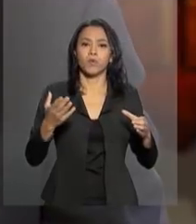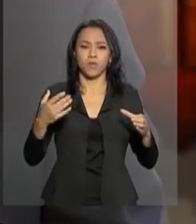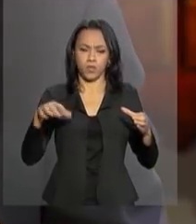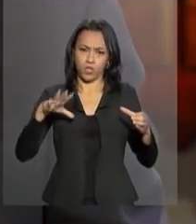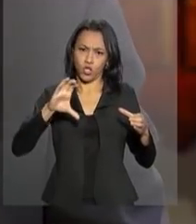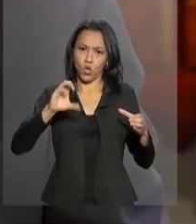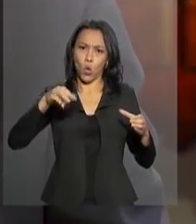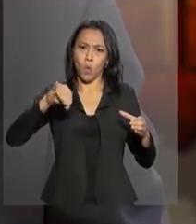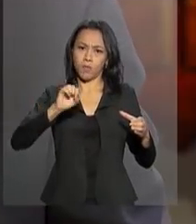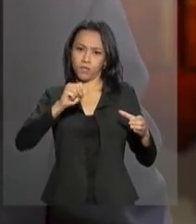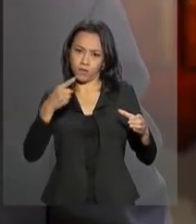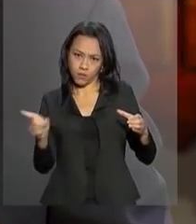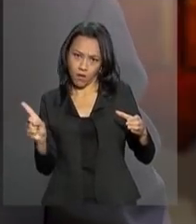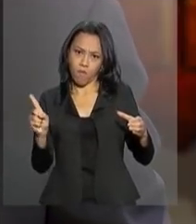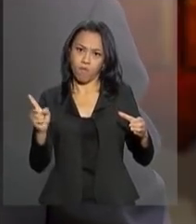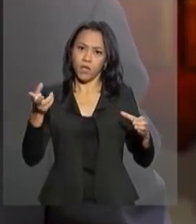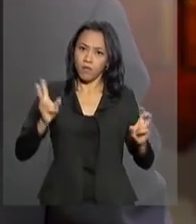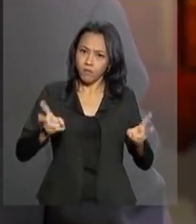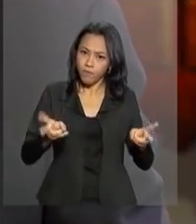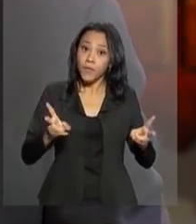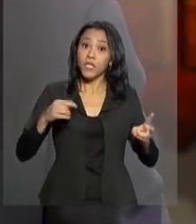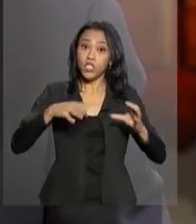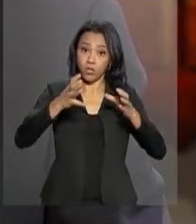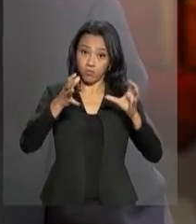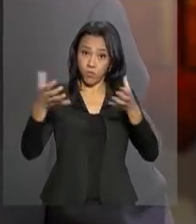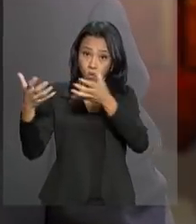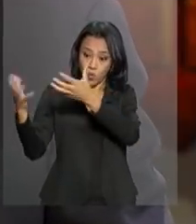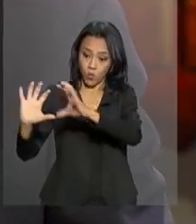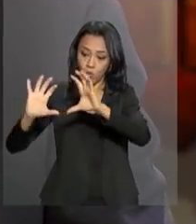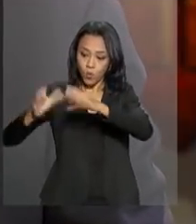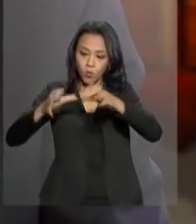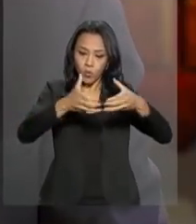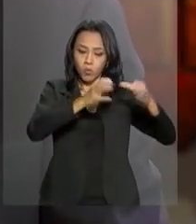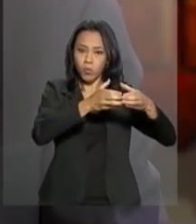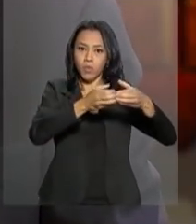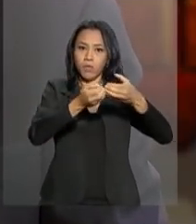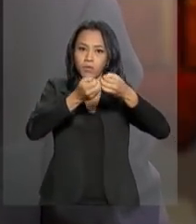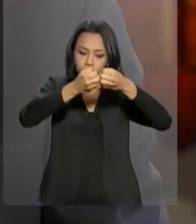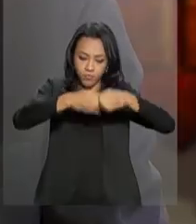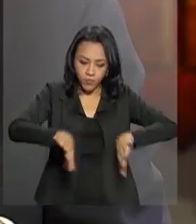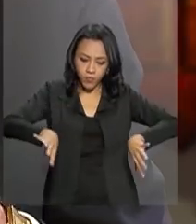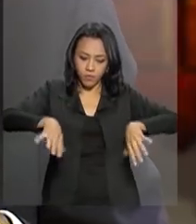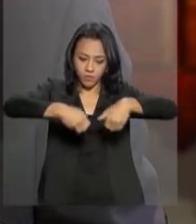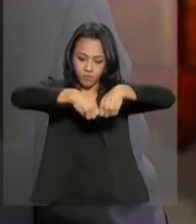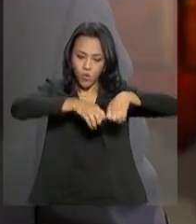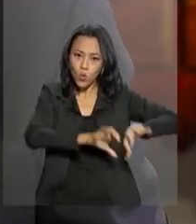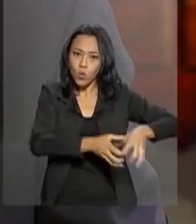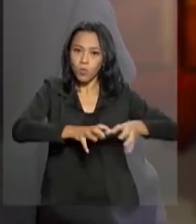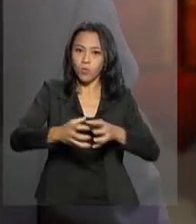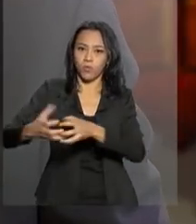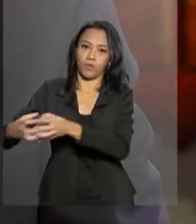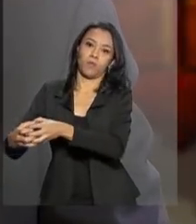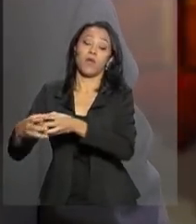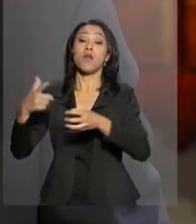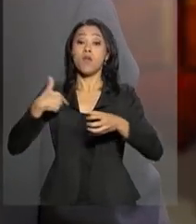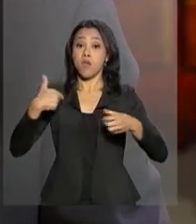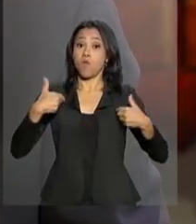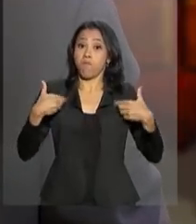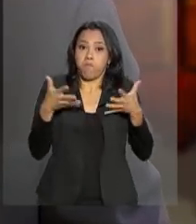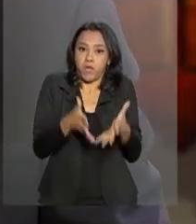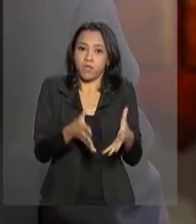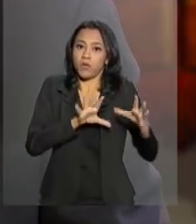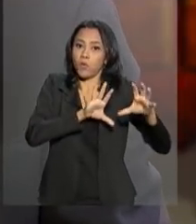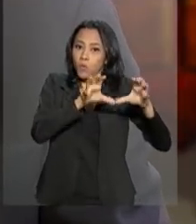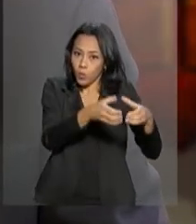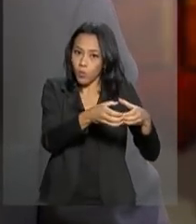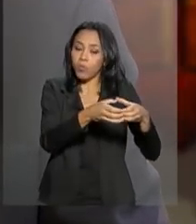E estas comissões divididas em subcomissões. Por exemplo, a comissão, eu pertenci à comissão